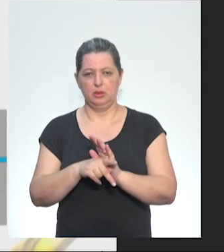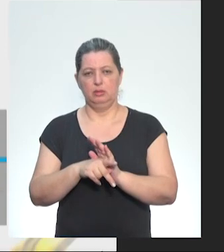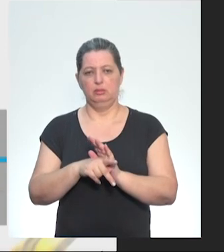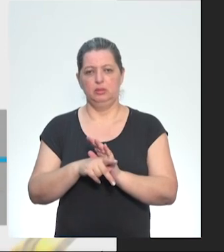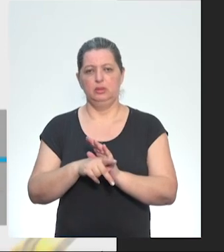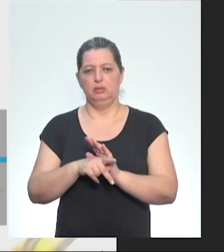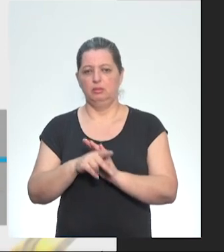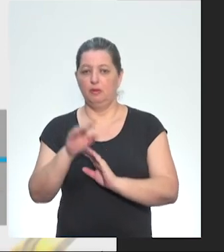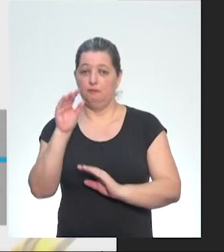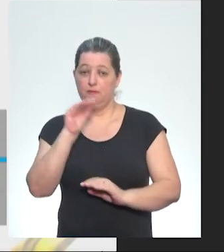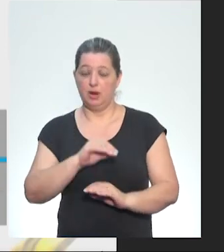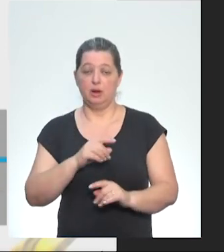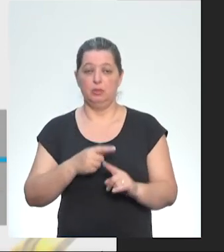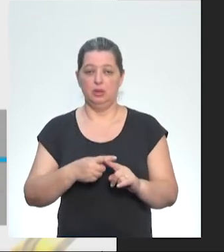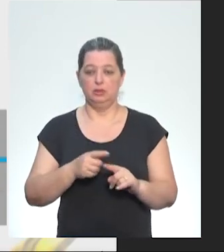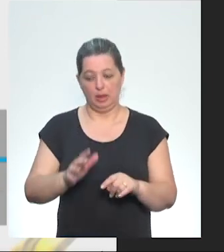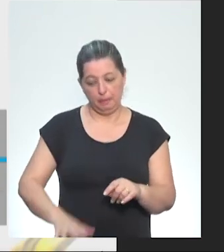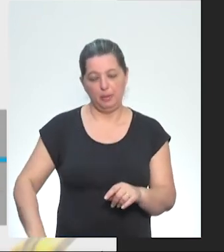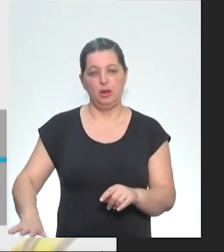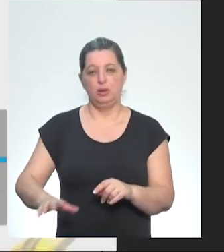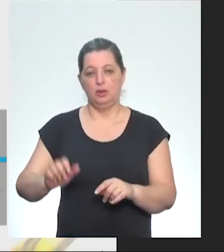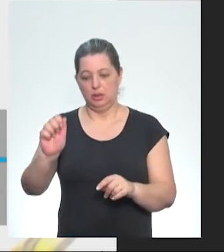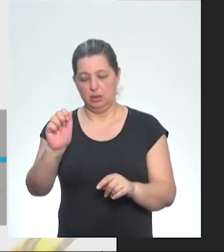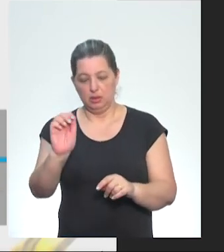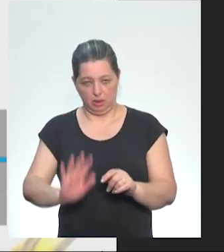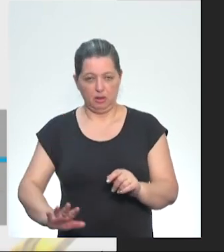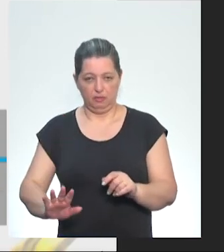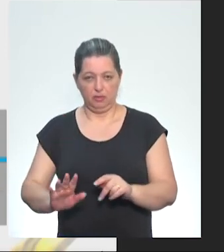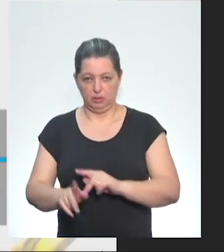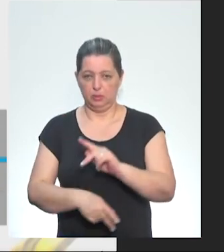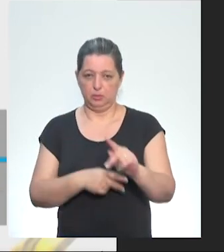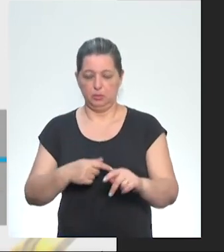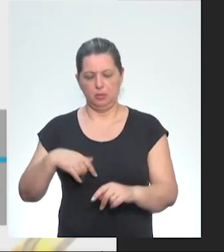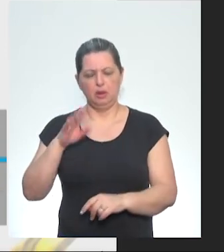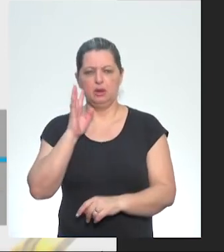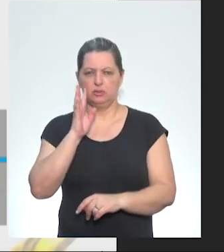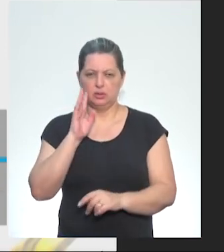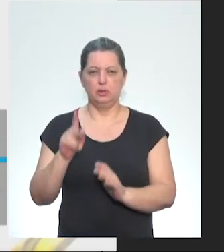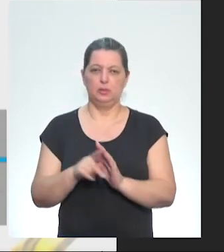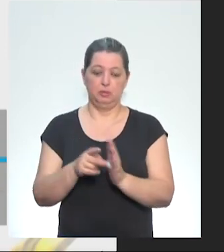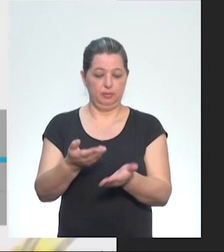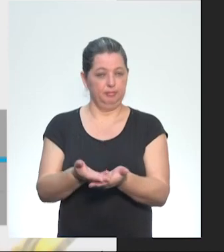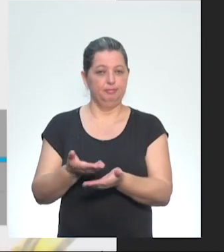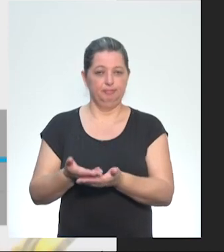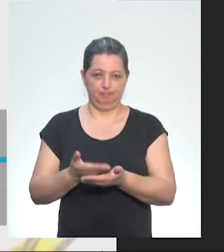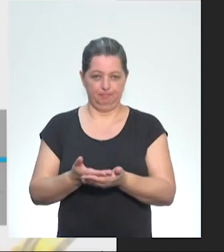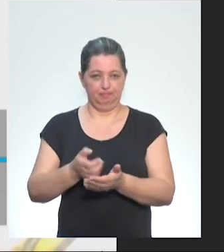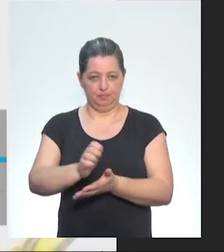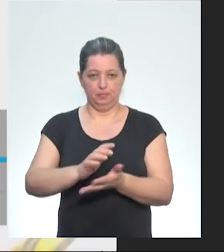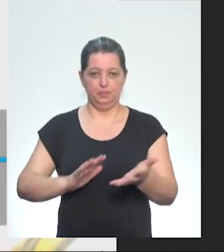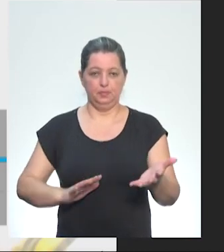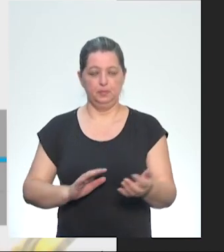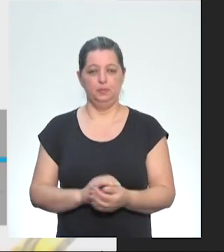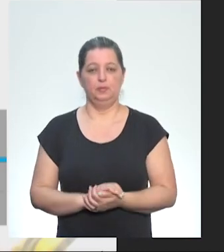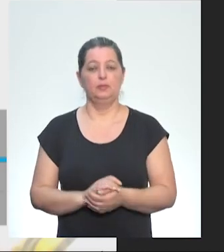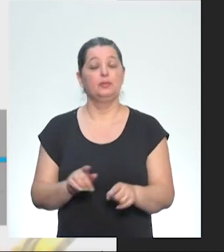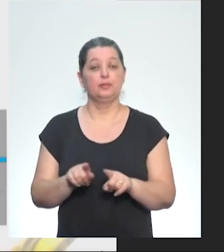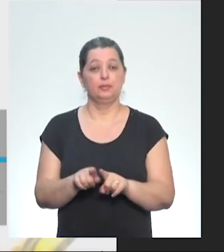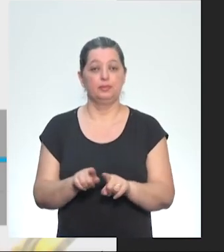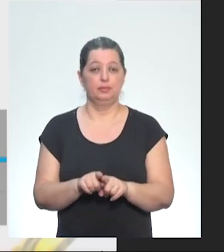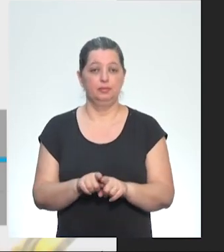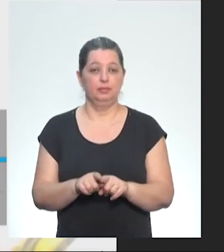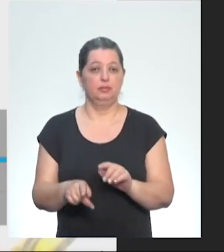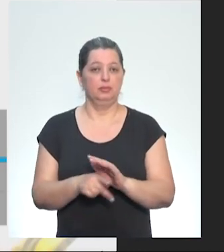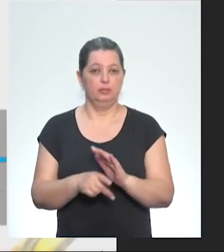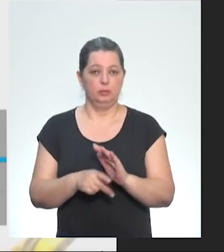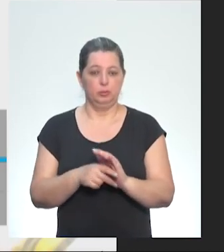grande sua maioria de pessoas negras. Então, acho bem bacana a gente trazer isso numa aula, trazer numa atividade e trazer